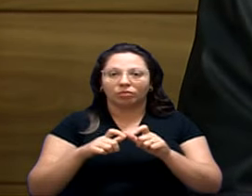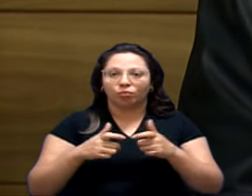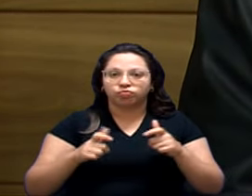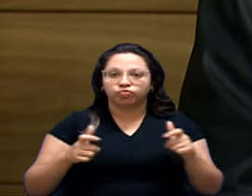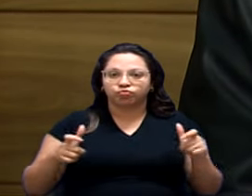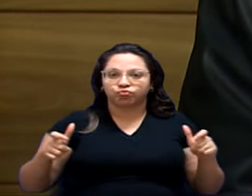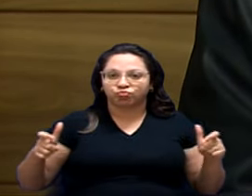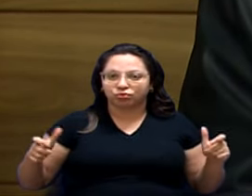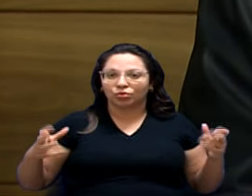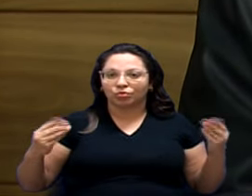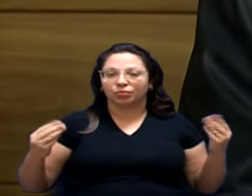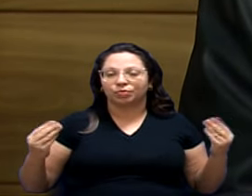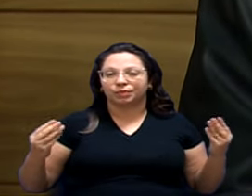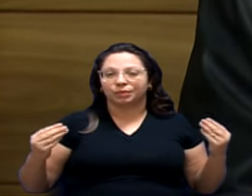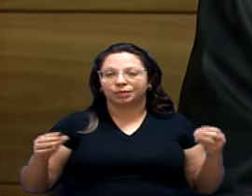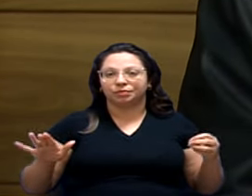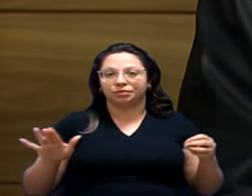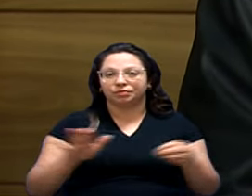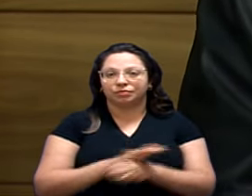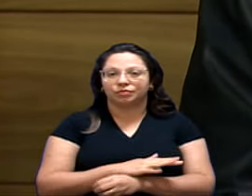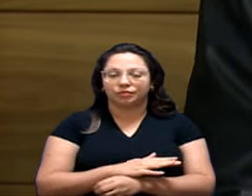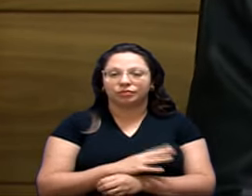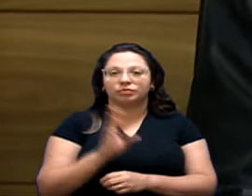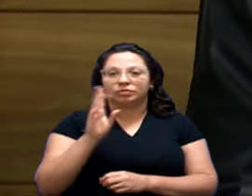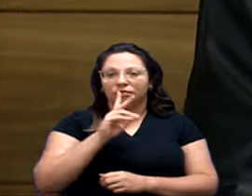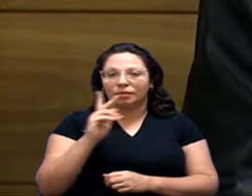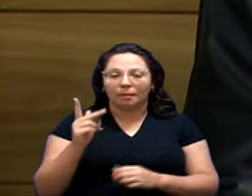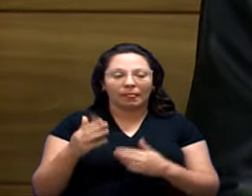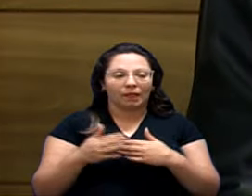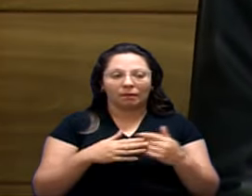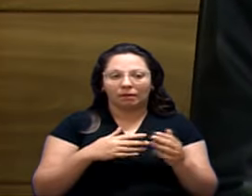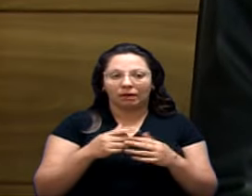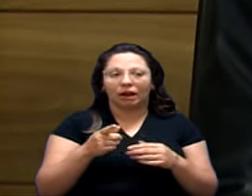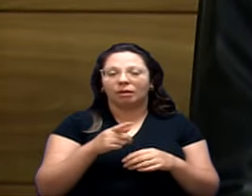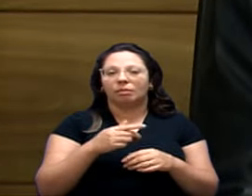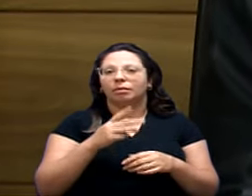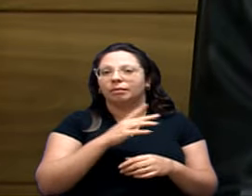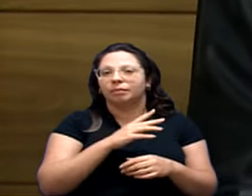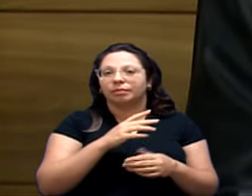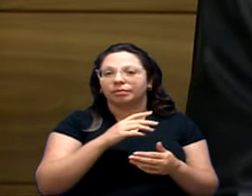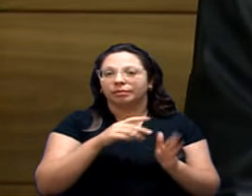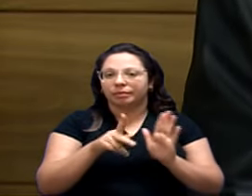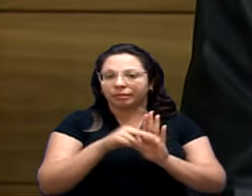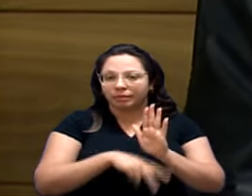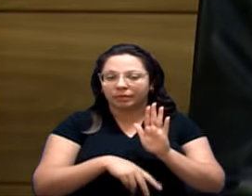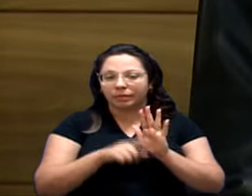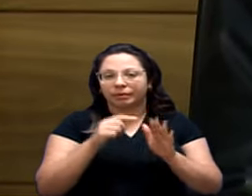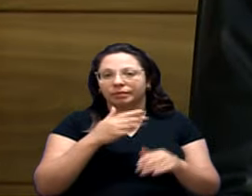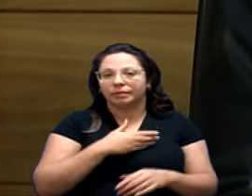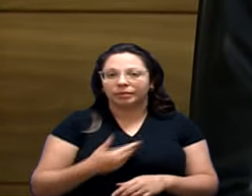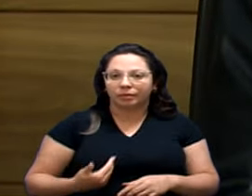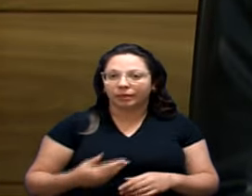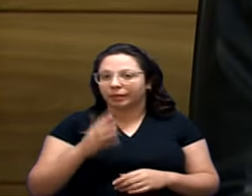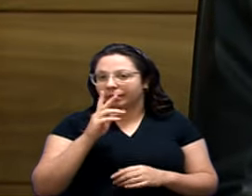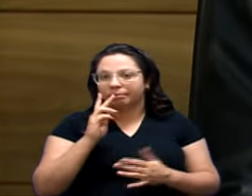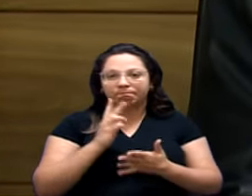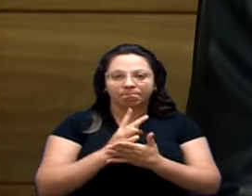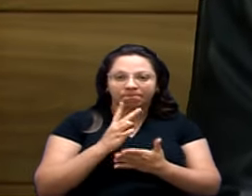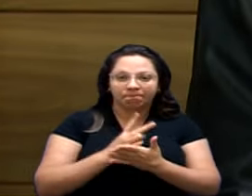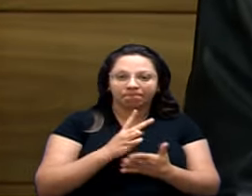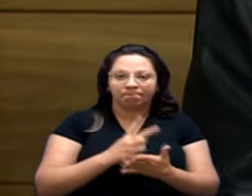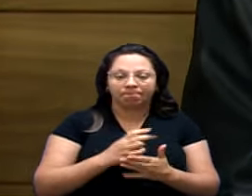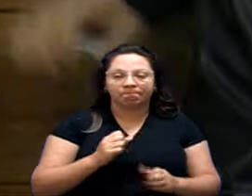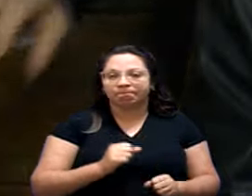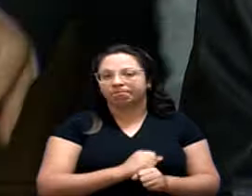e as pessoas mesmo com a proposta do governo as pessoas seguiam construindo o mais próximo possível das